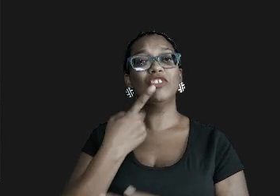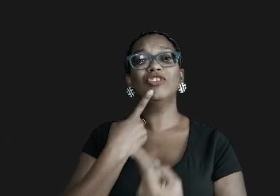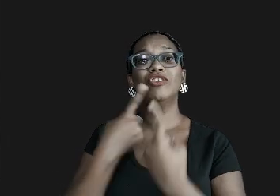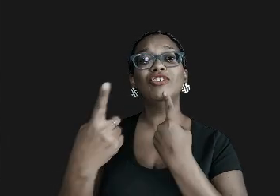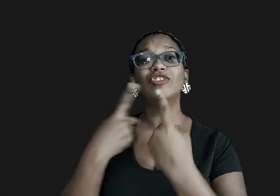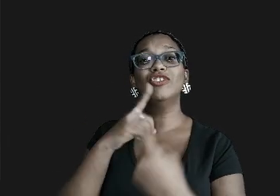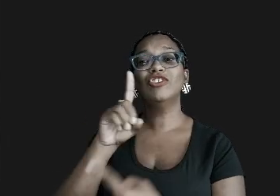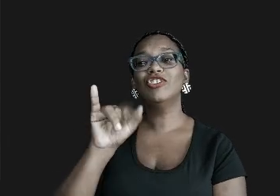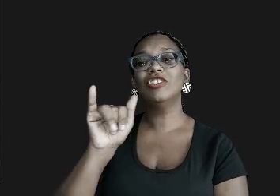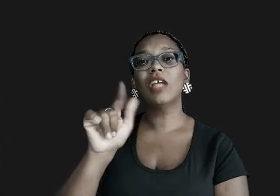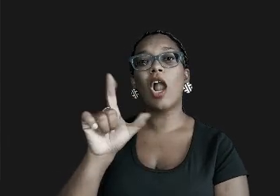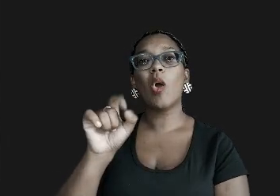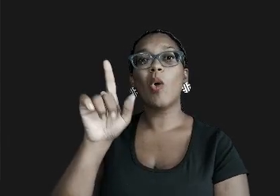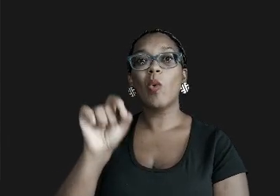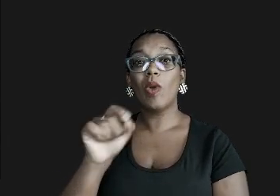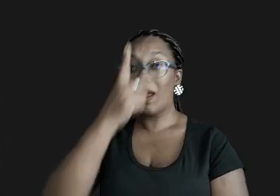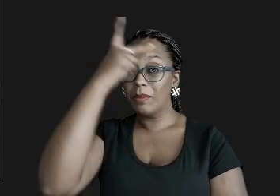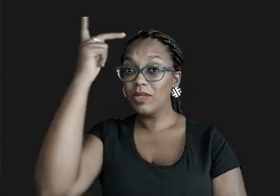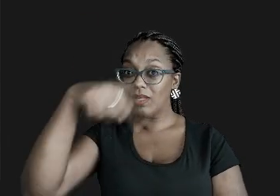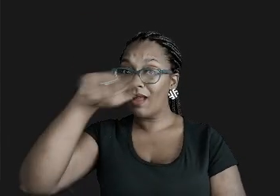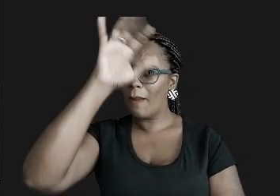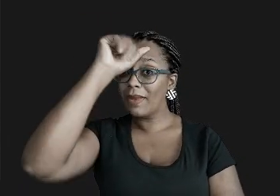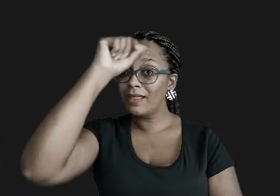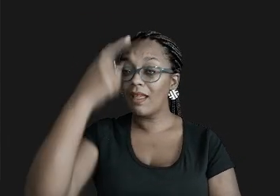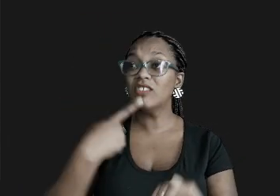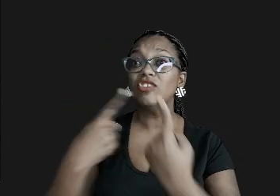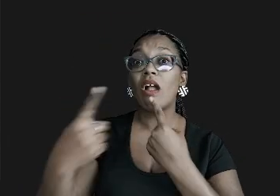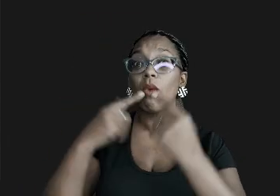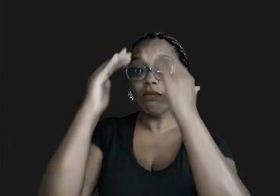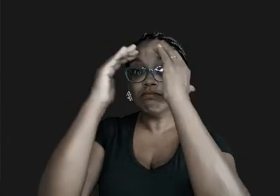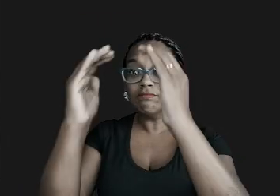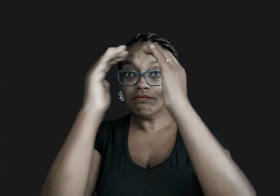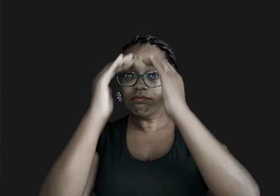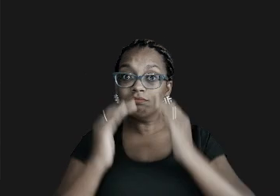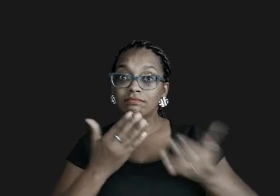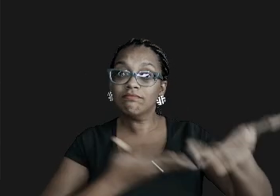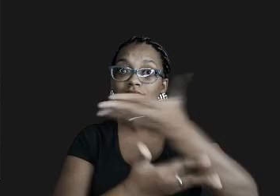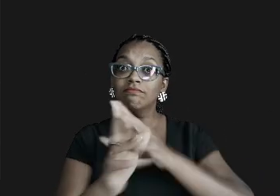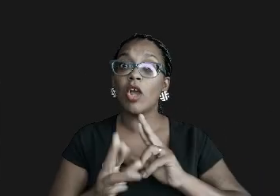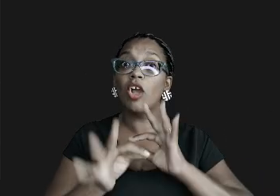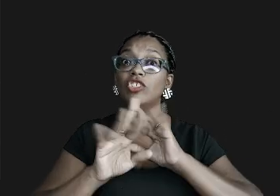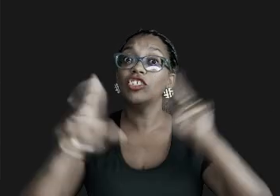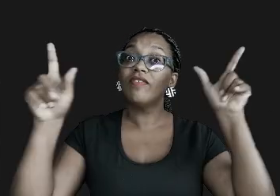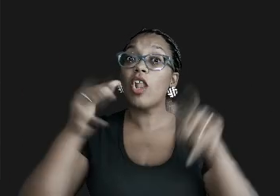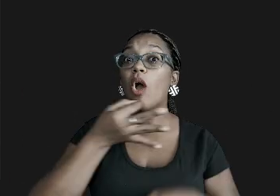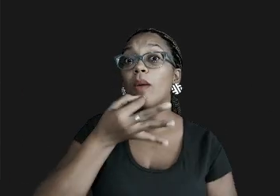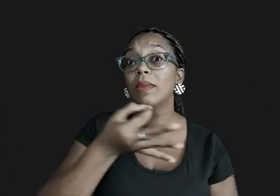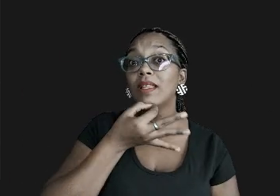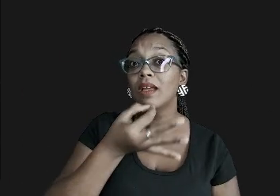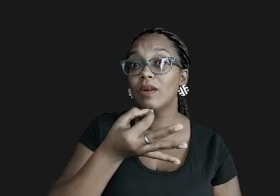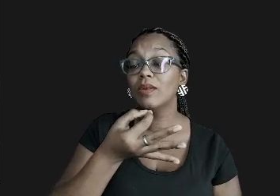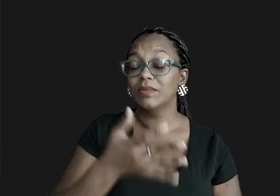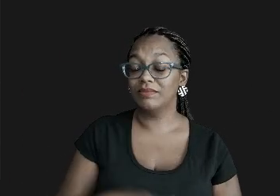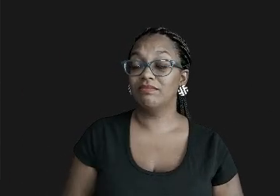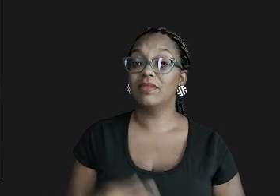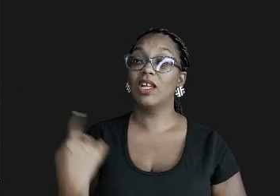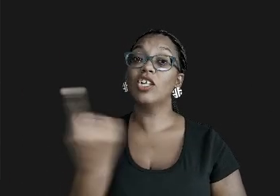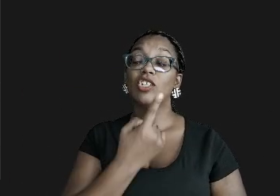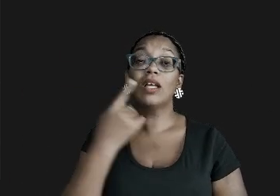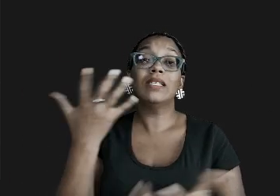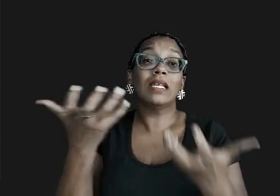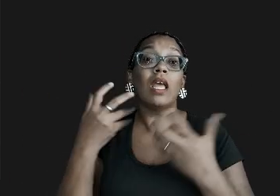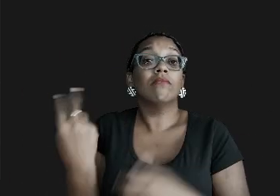diálogo num tempo é que as pessoas têm que aprender a dialogar umas com as outras e respeitar as diferenças de opiniões e quer